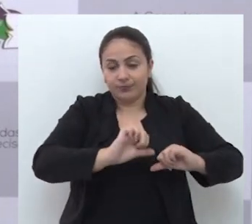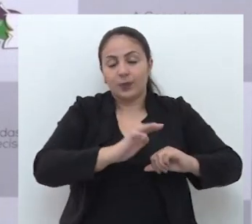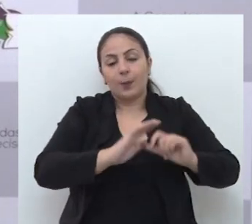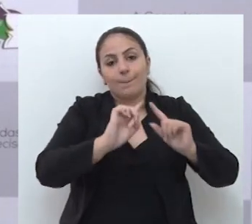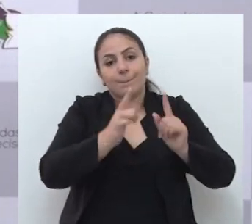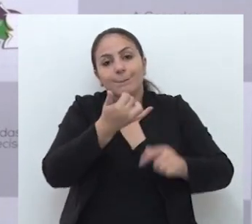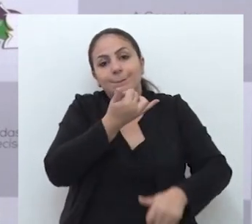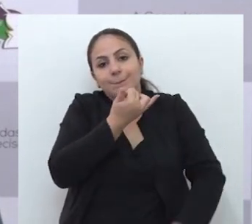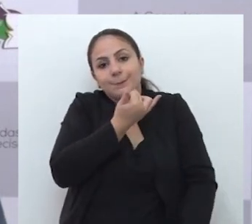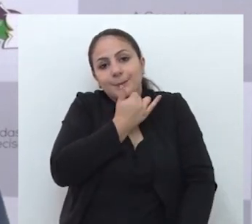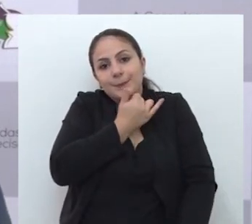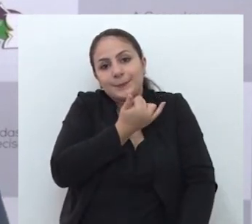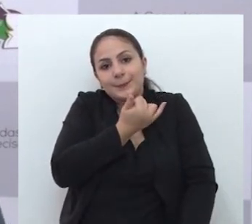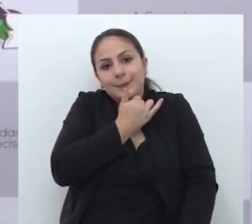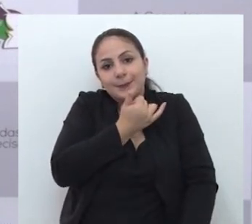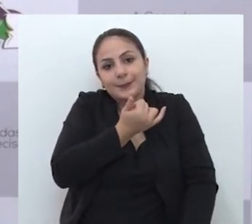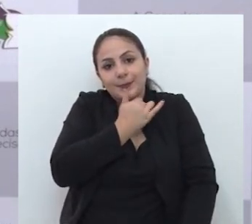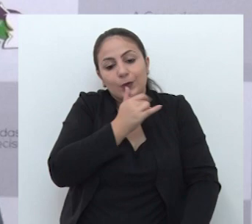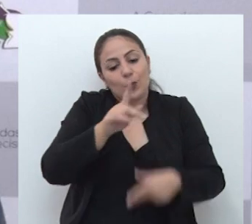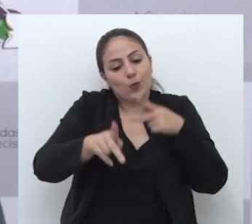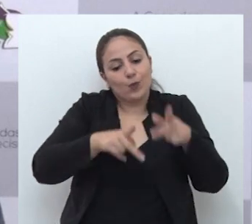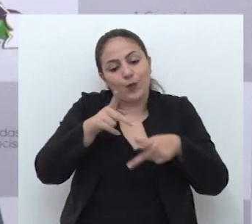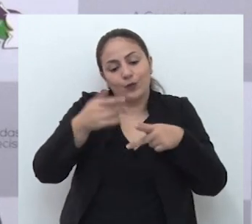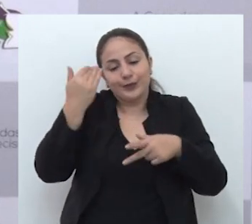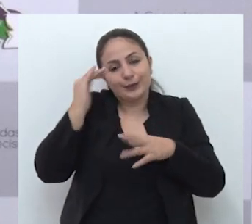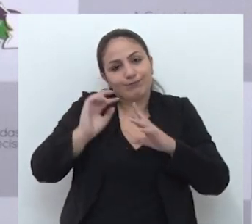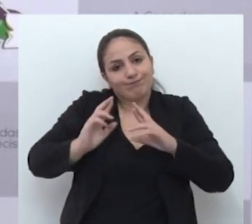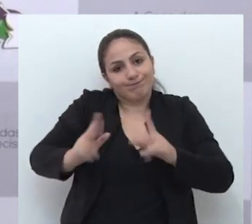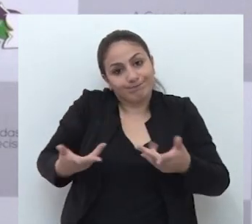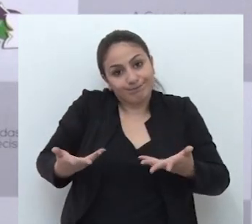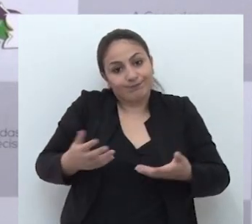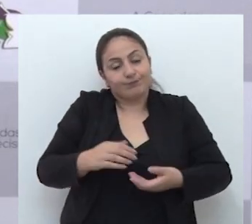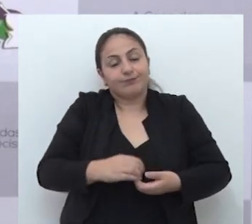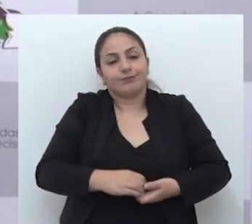infelizmente, o povo entendeu o contrário.